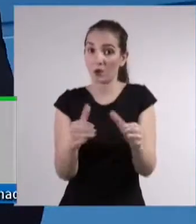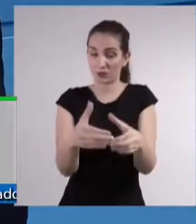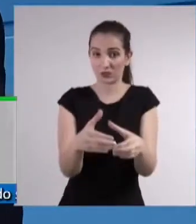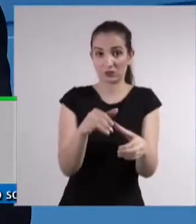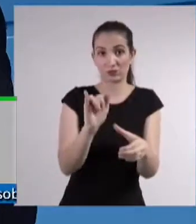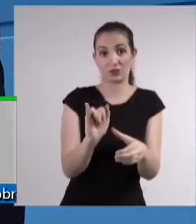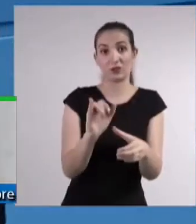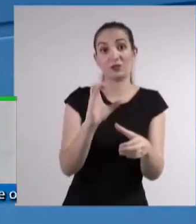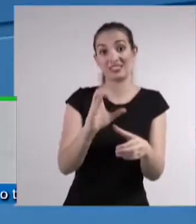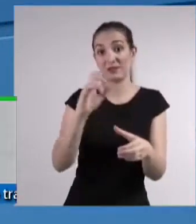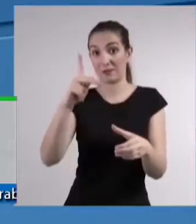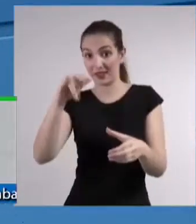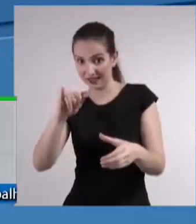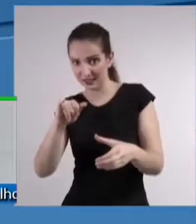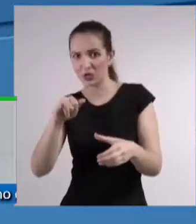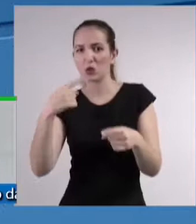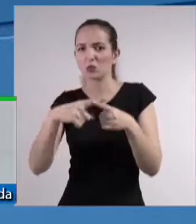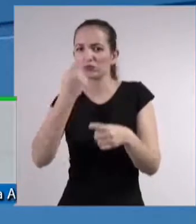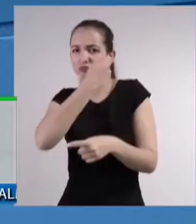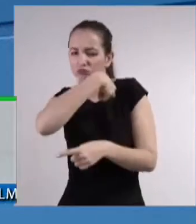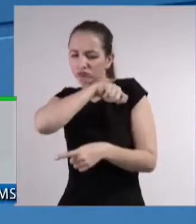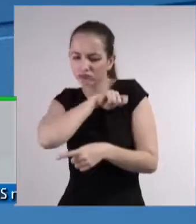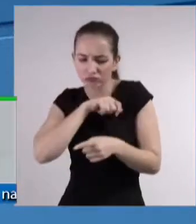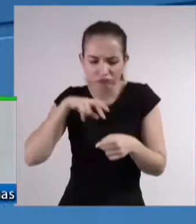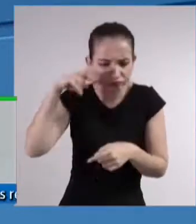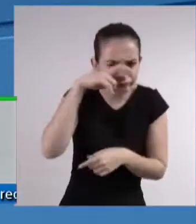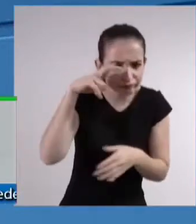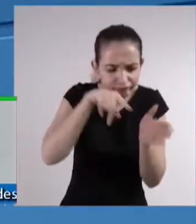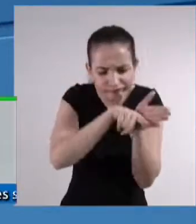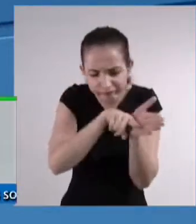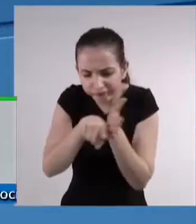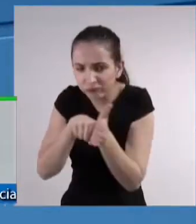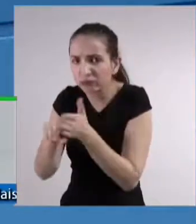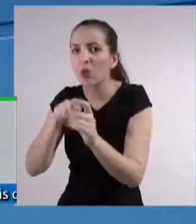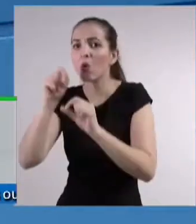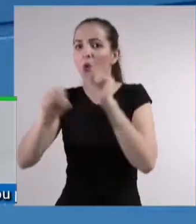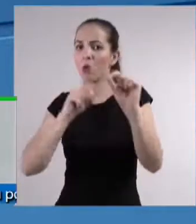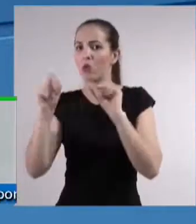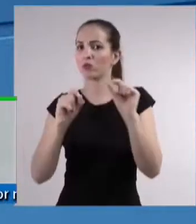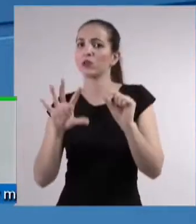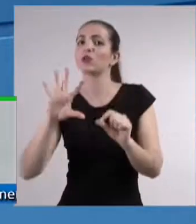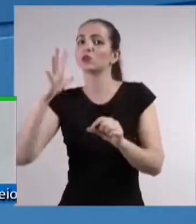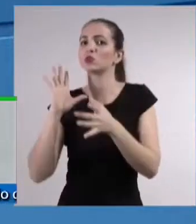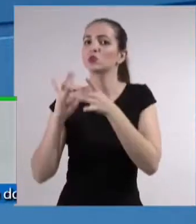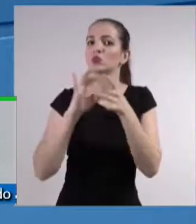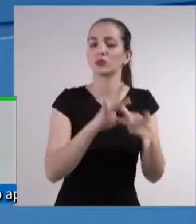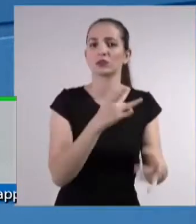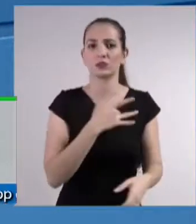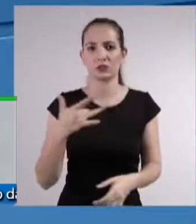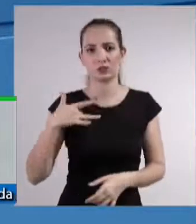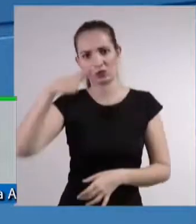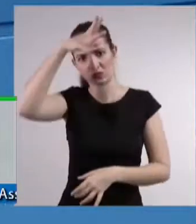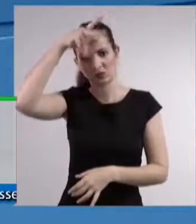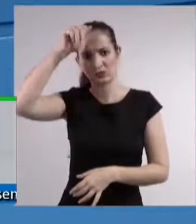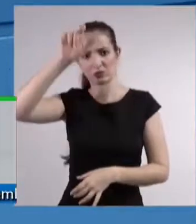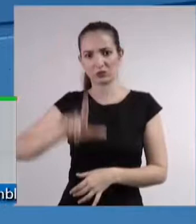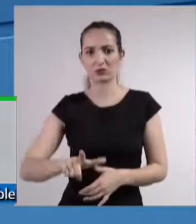inquérito para investigar a situação da saúde no Mato Grosso do Sul. E